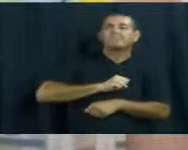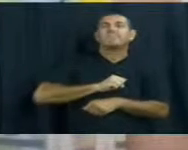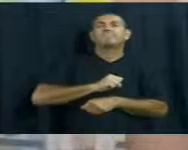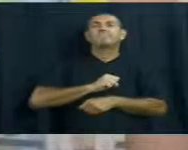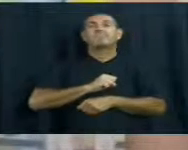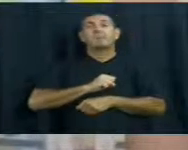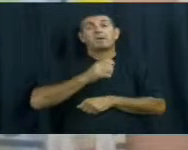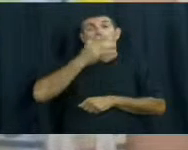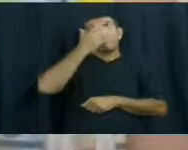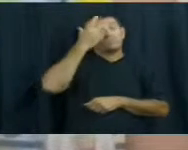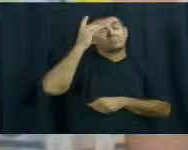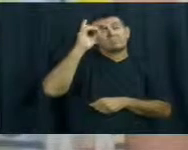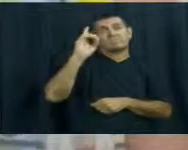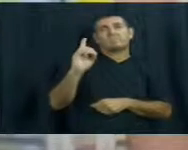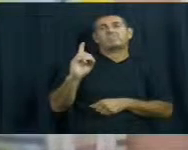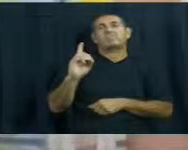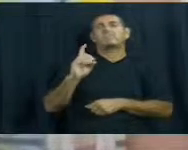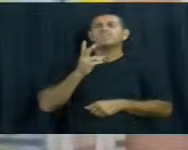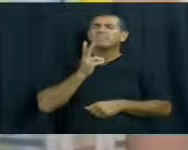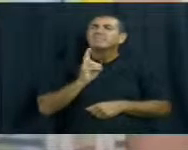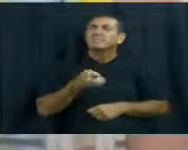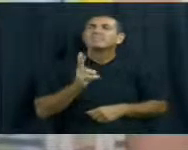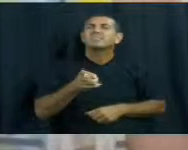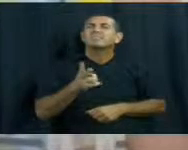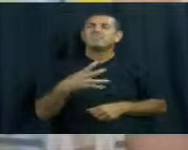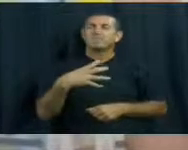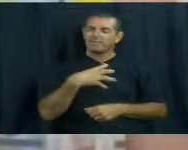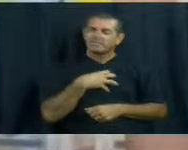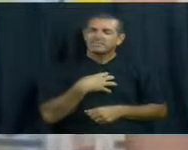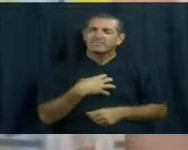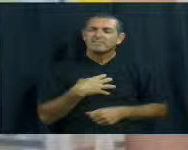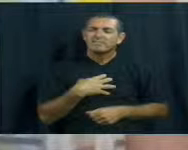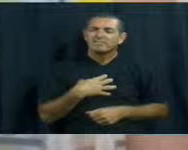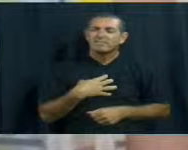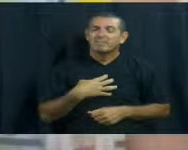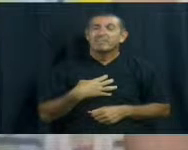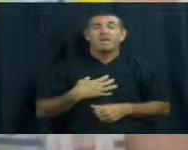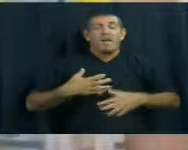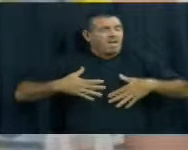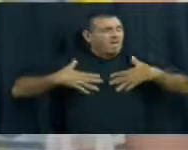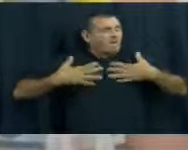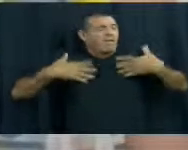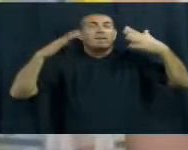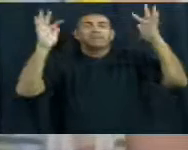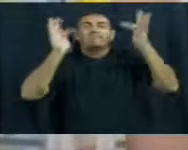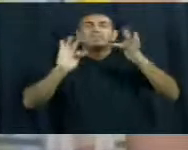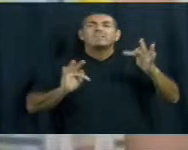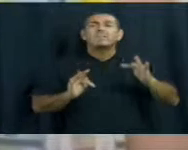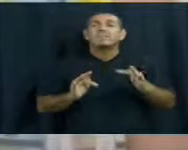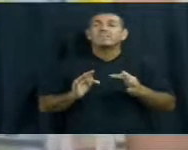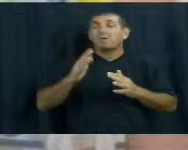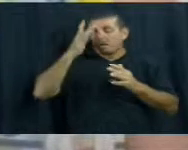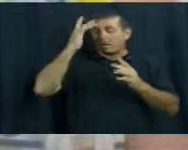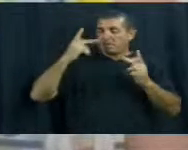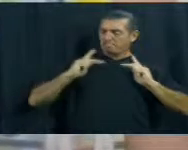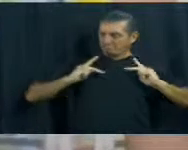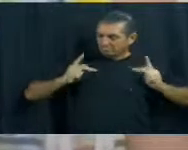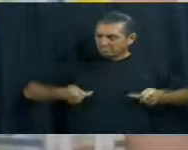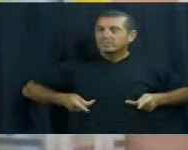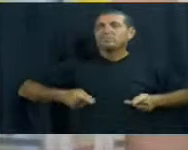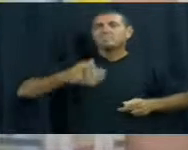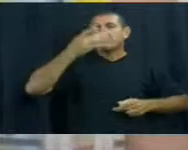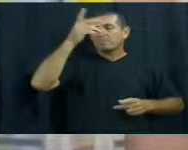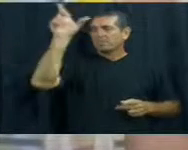que essas pessoas possam cada vez mais se sentirem agraciadas, né, por serem pessoas antes da deficiência,